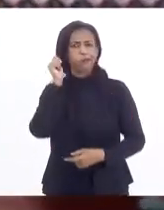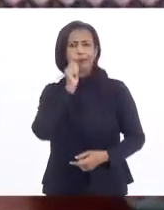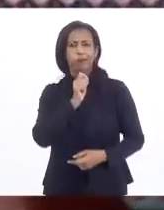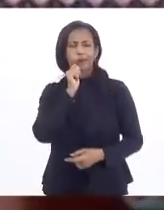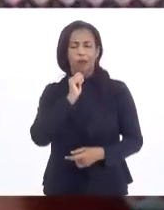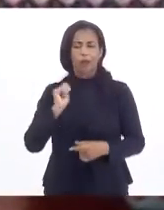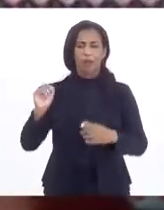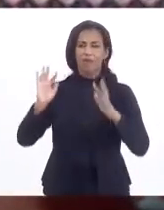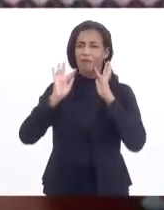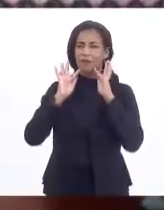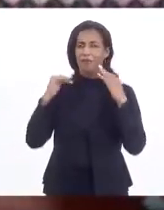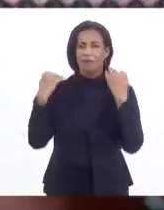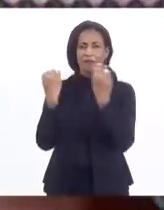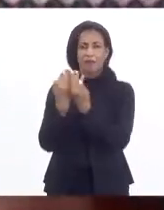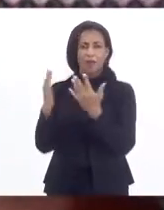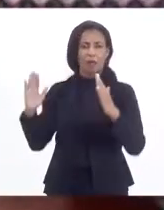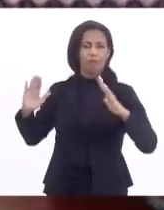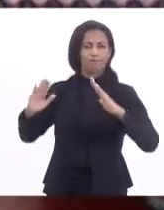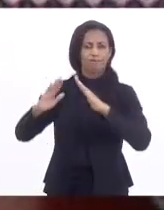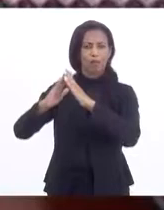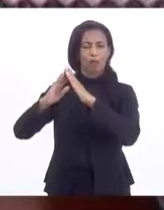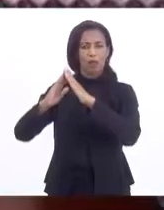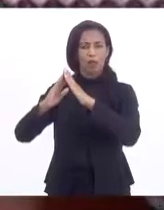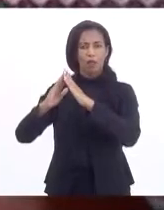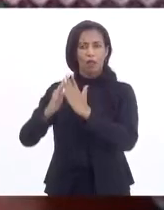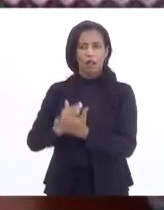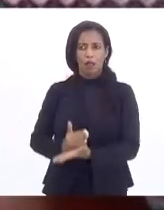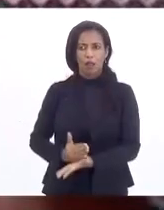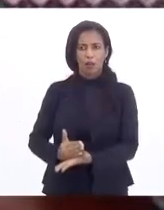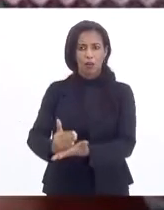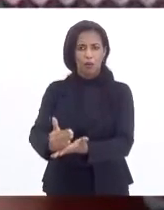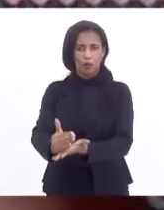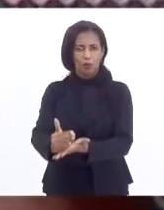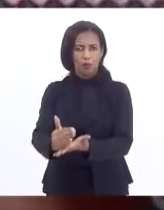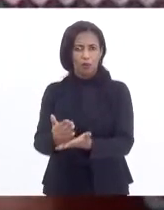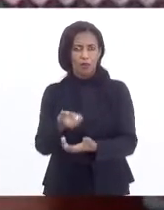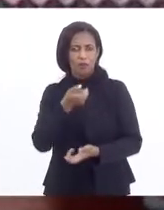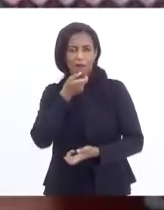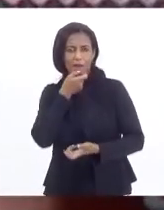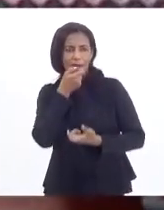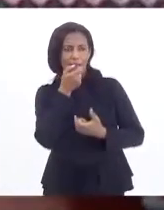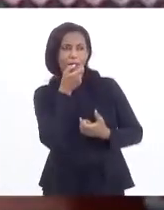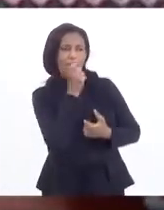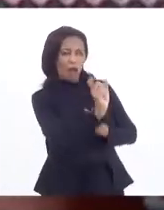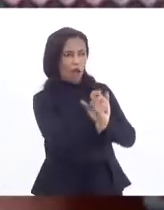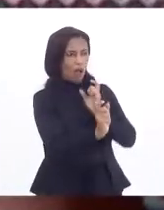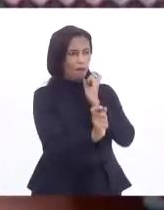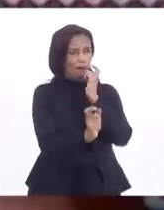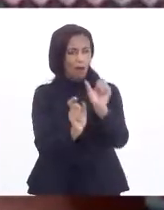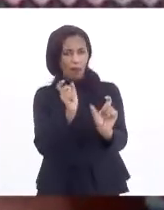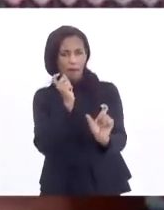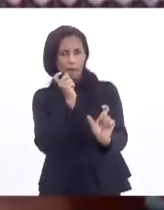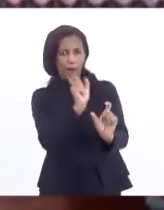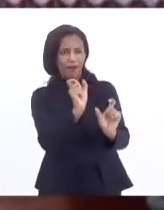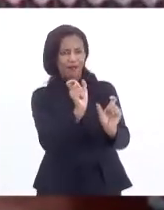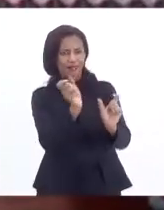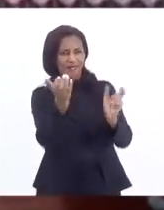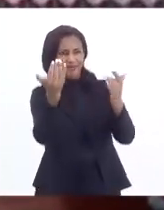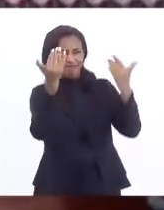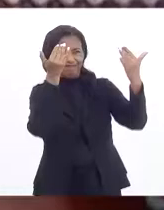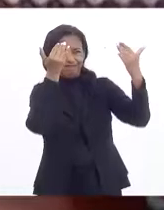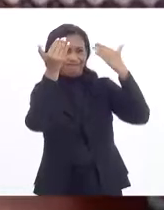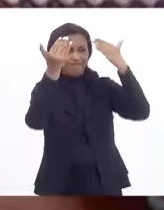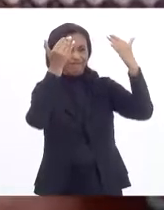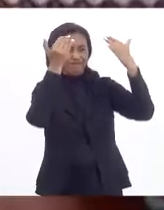violência doméstica. Então, ela começa com a violência verbal, com a violência psicológica e,